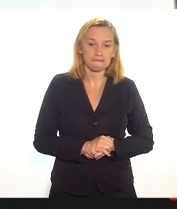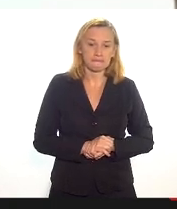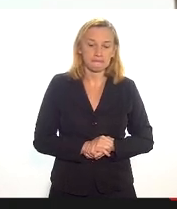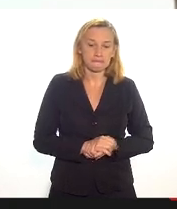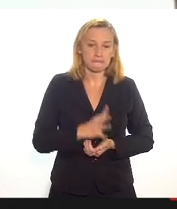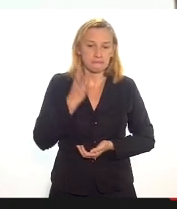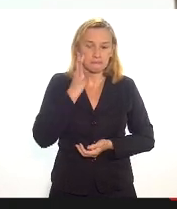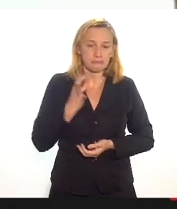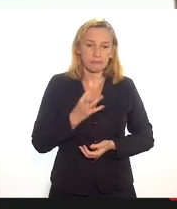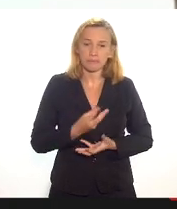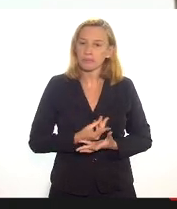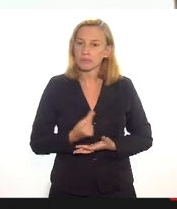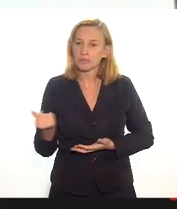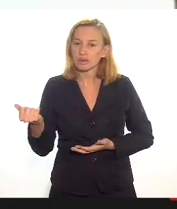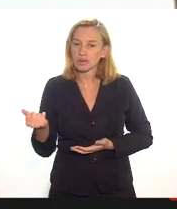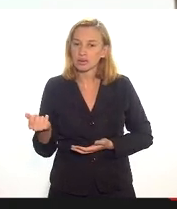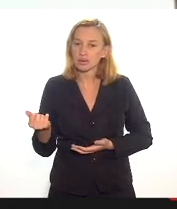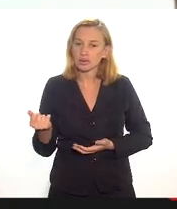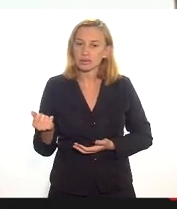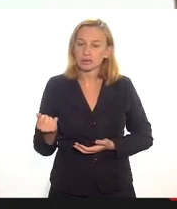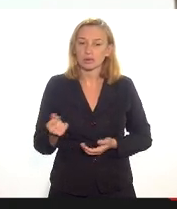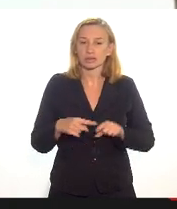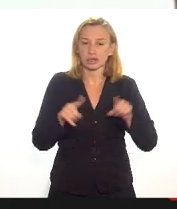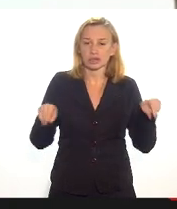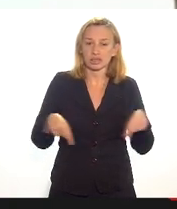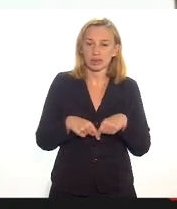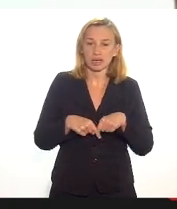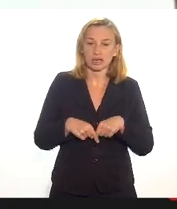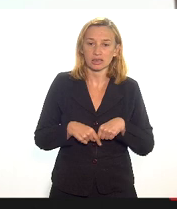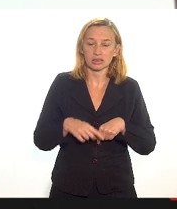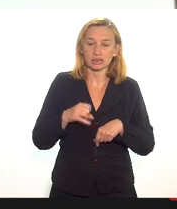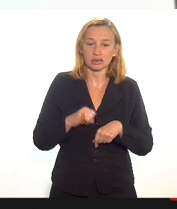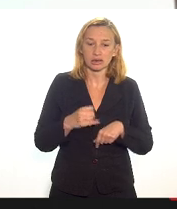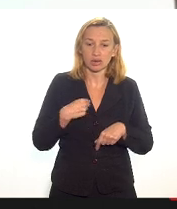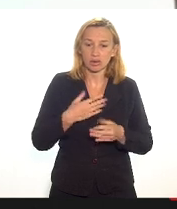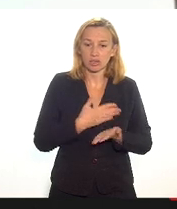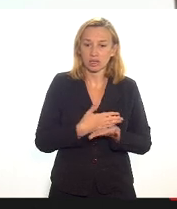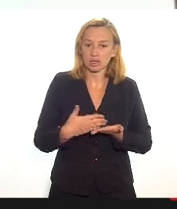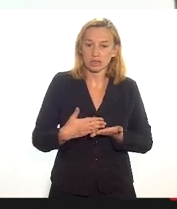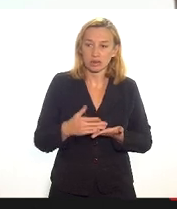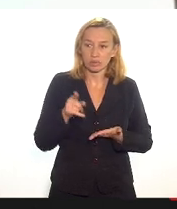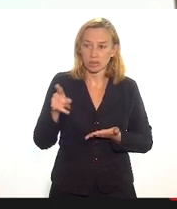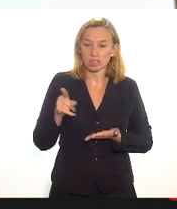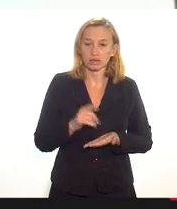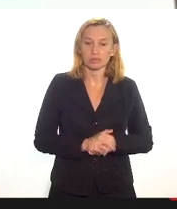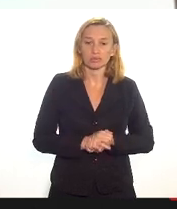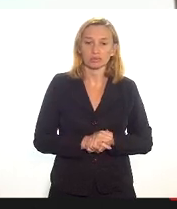não sei se ele já se retirou da sala, senão eu ia iniciar por ele.